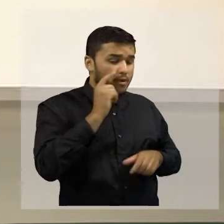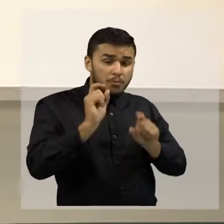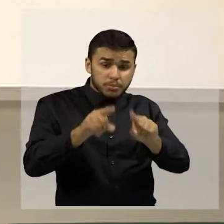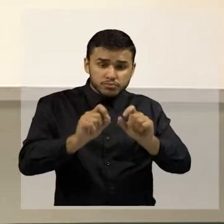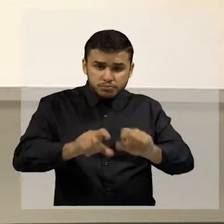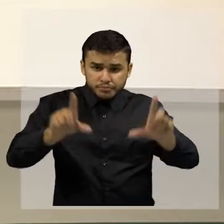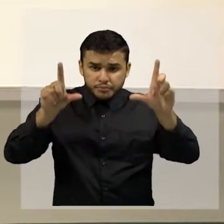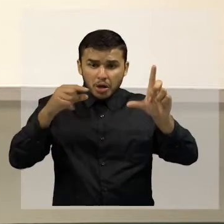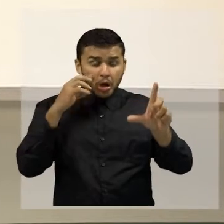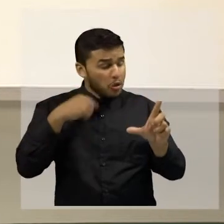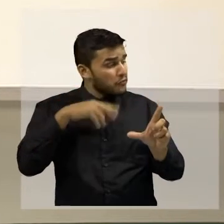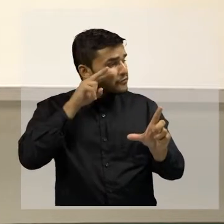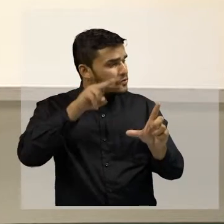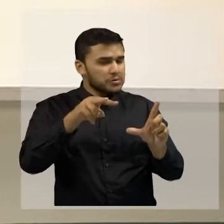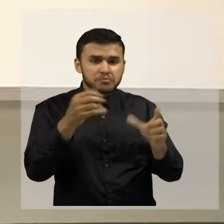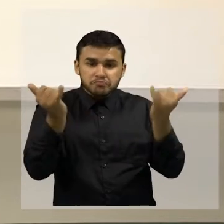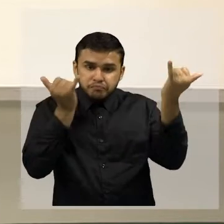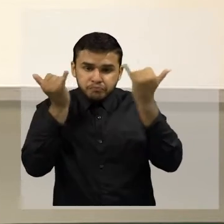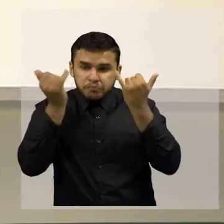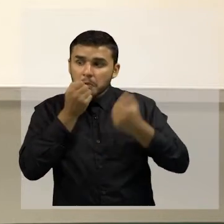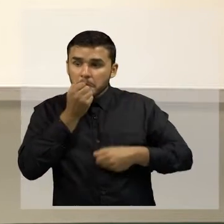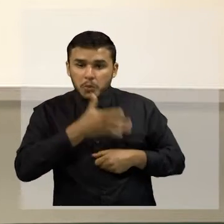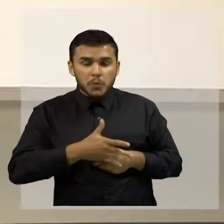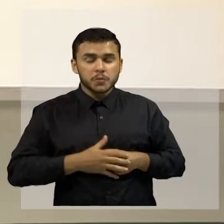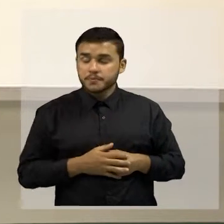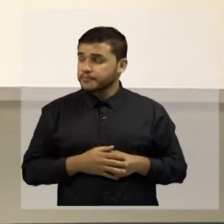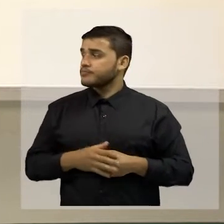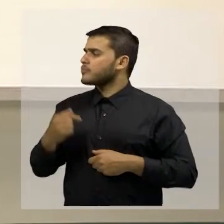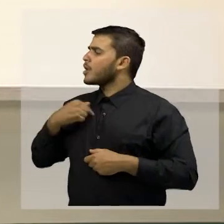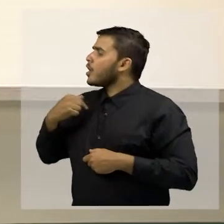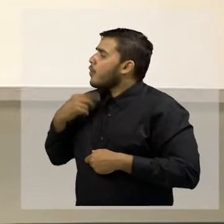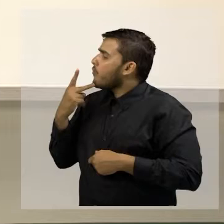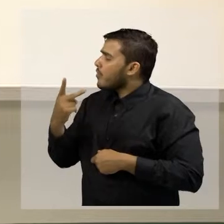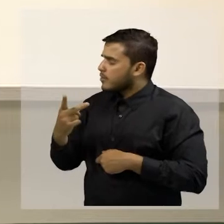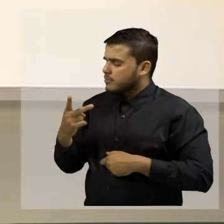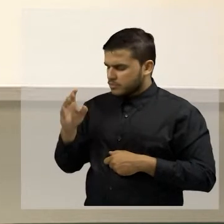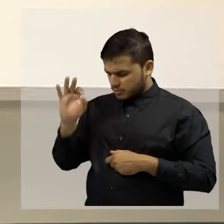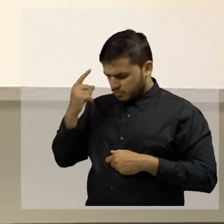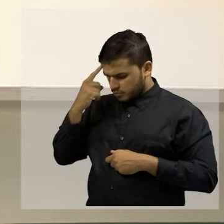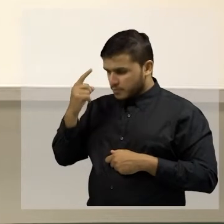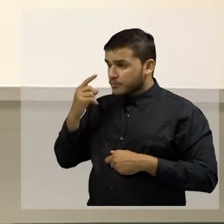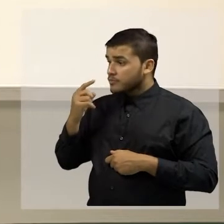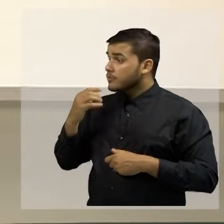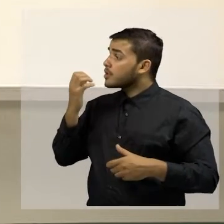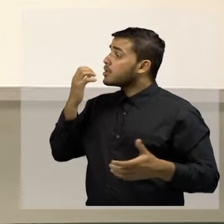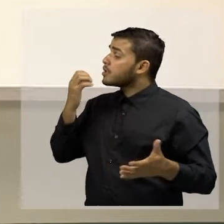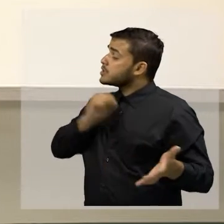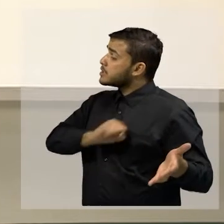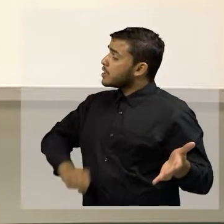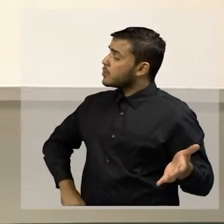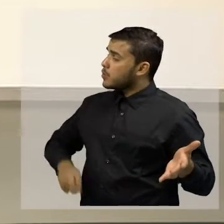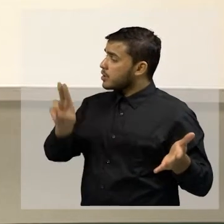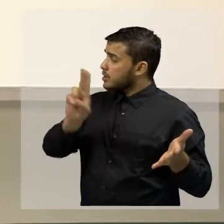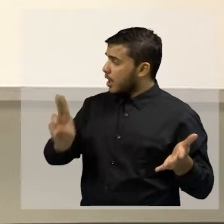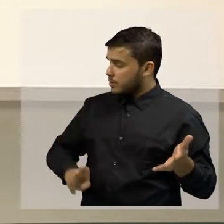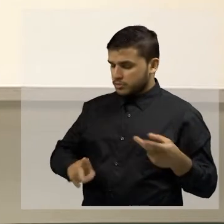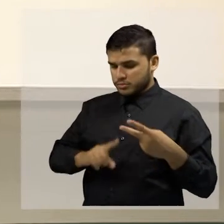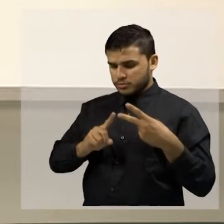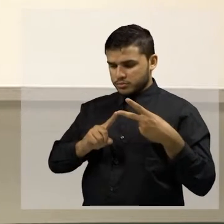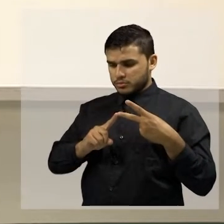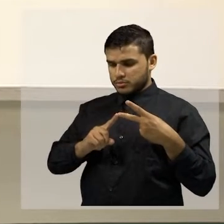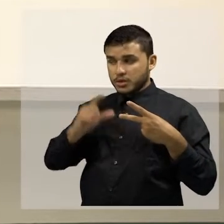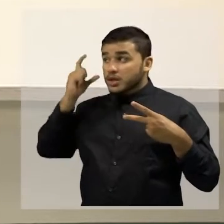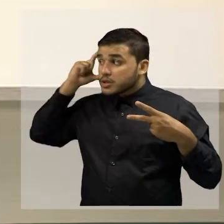isso é importante. É que eu falei que o senador Tasso Gereissati e o grupo dos irmãos Gomes,